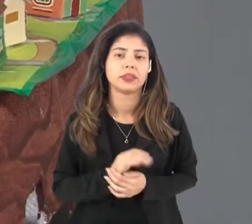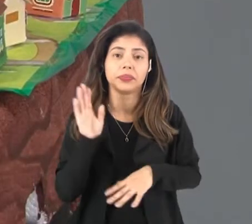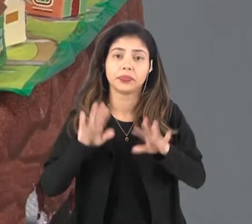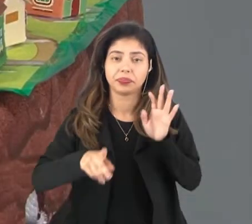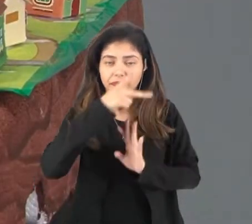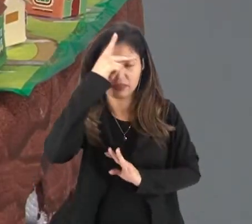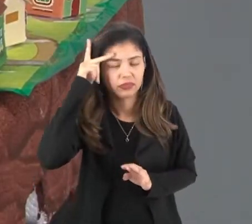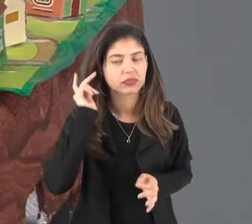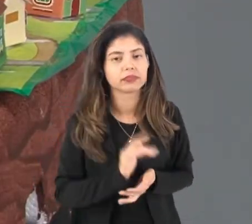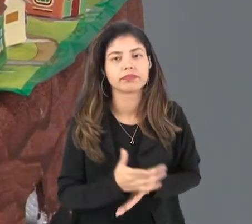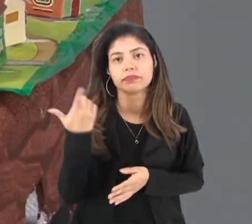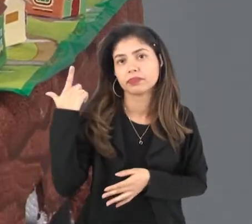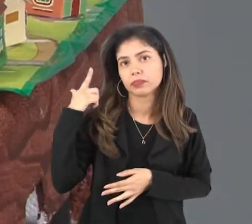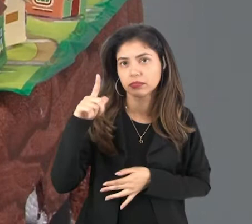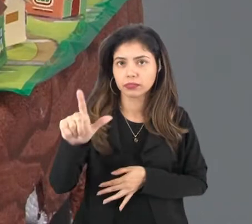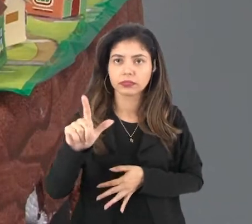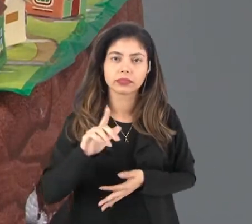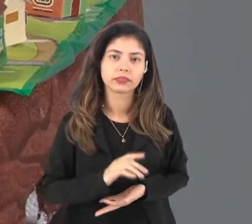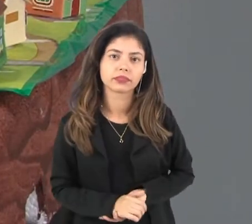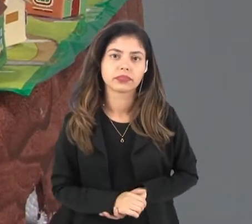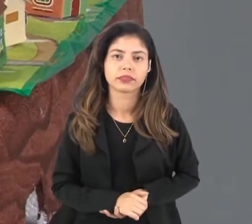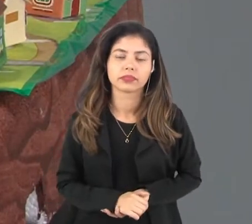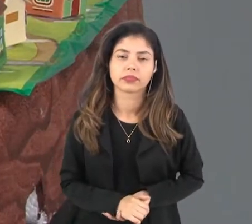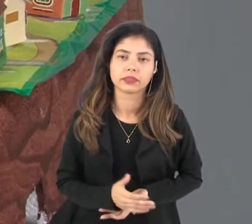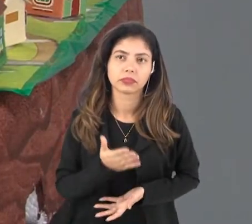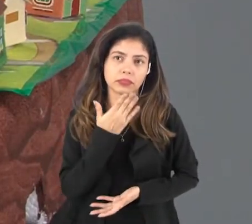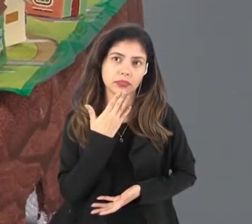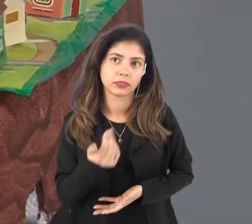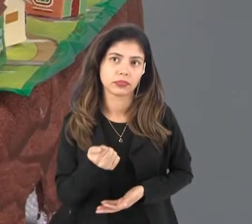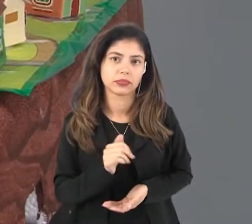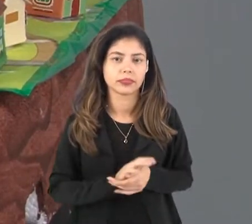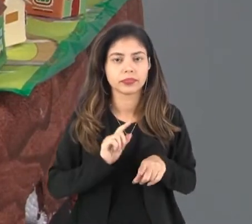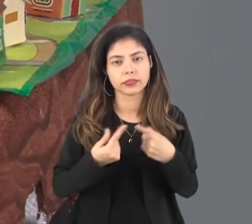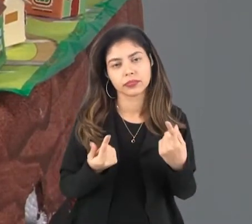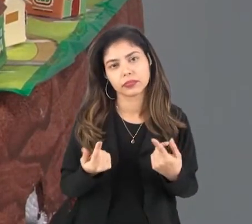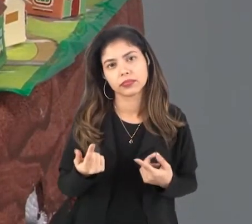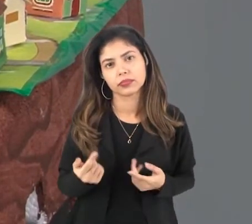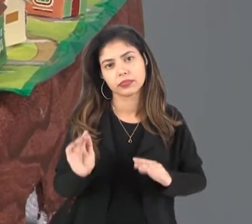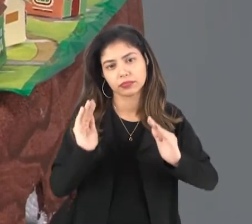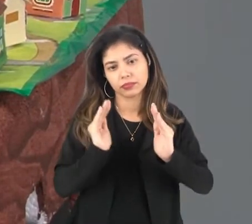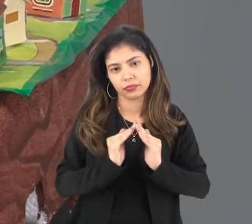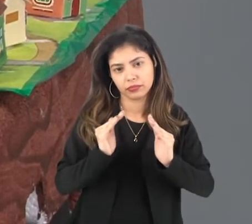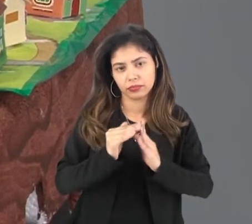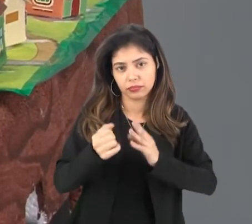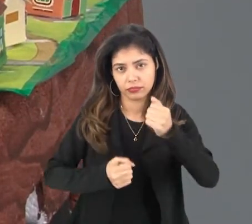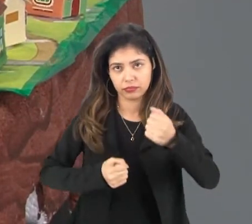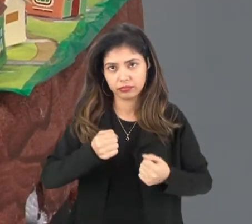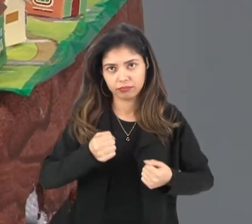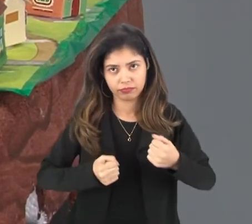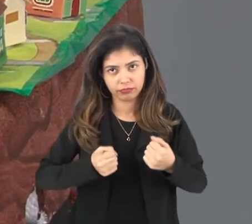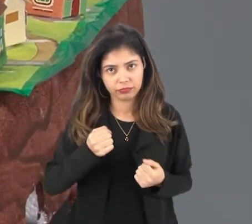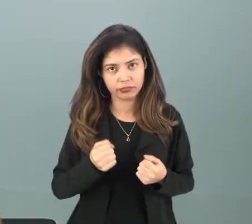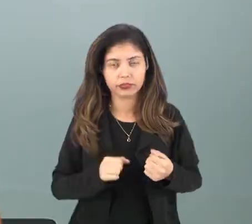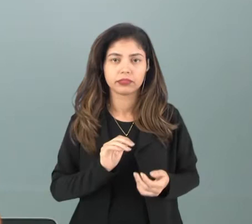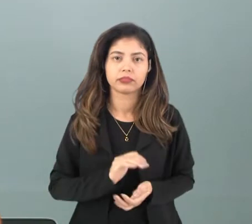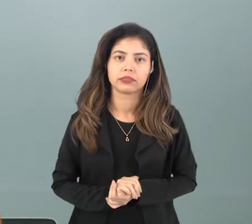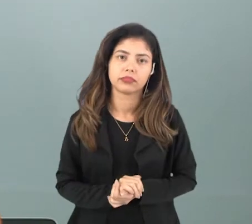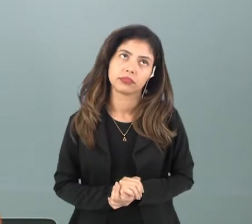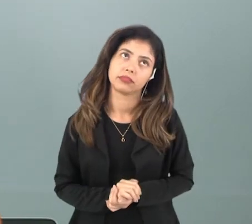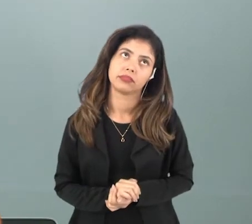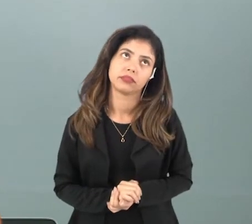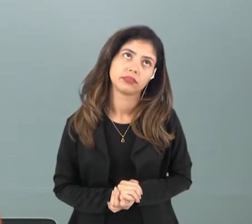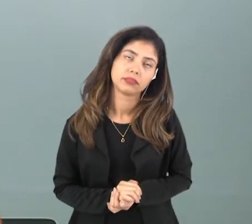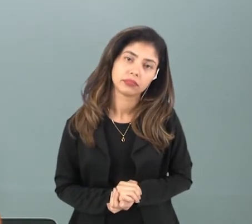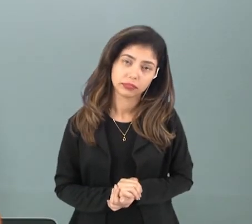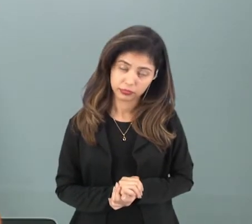daqui conseguem o seu êxito, mas algumas vão cuidar de carro, outras vão ser